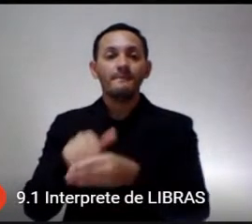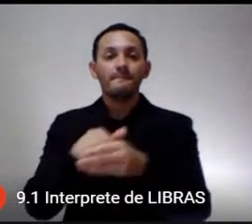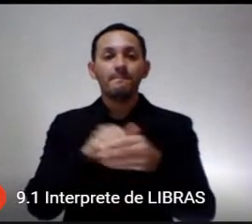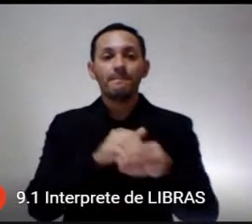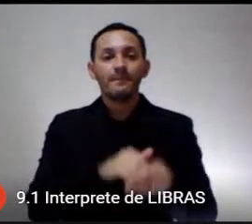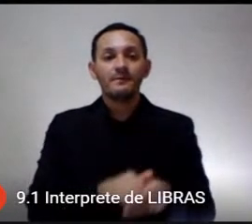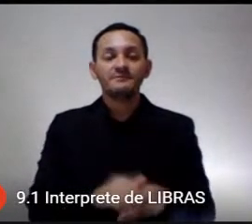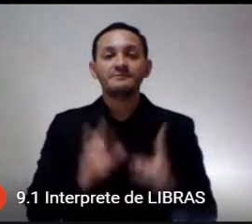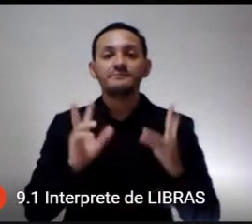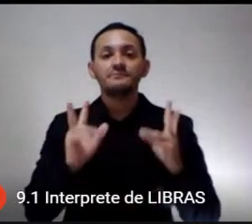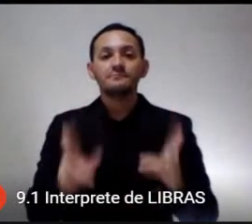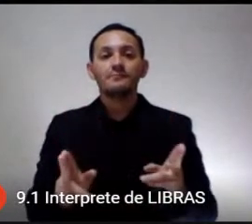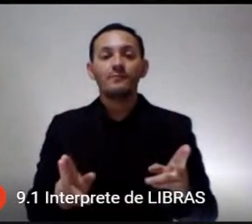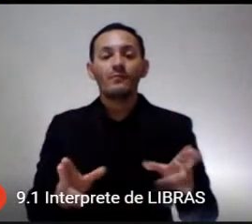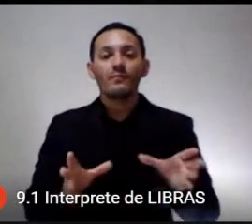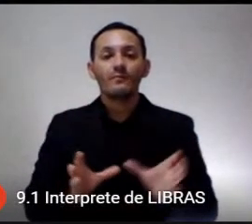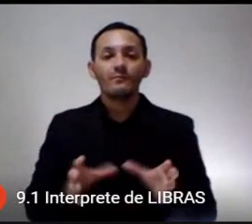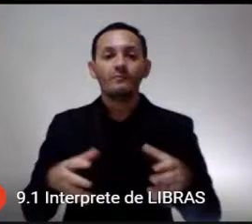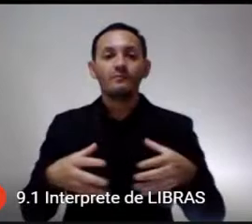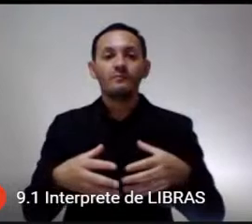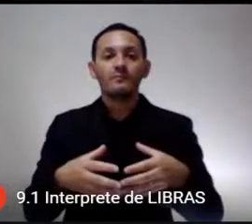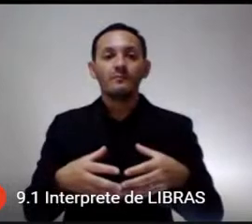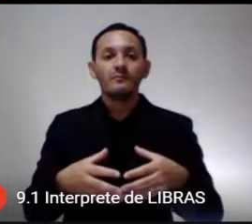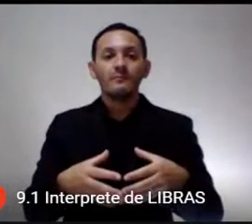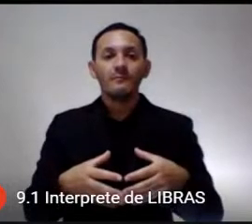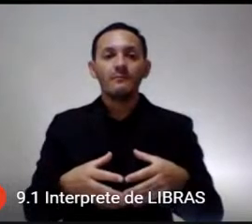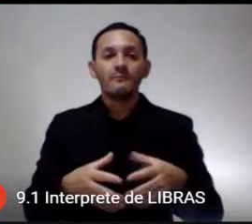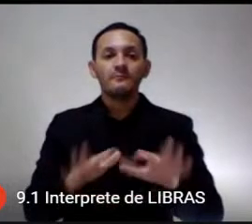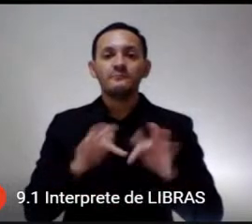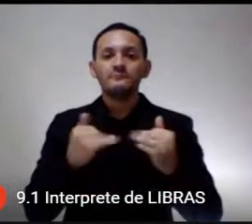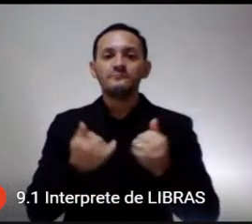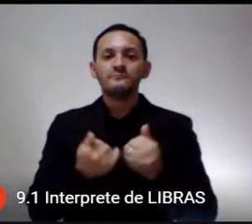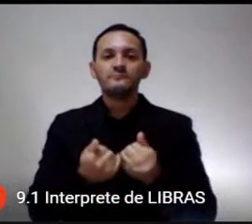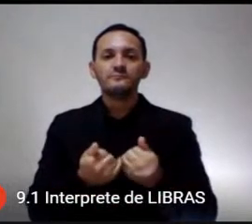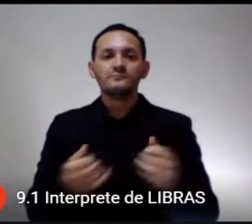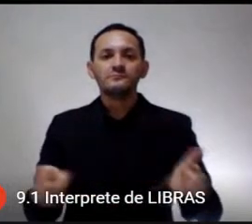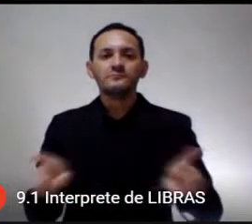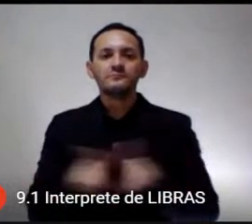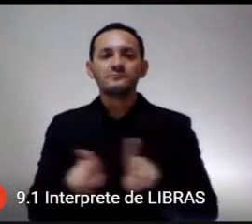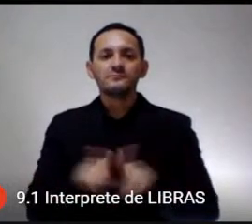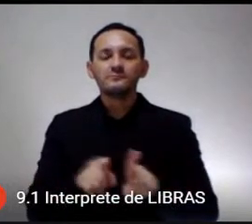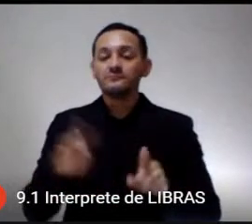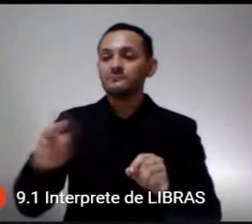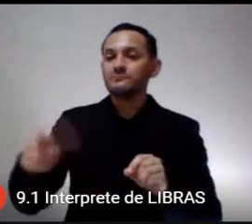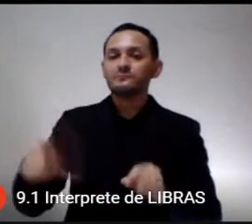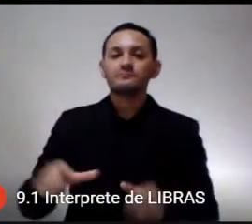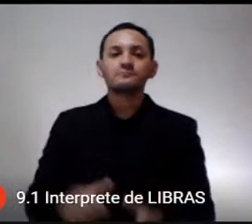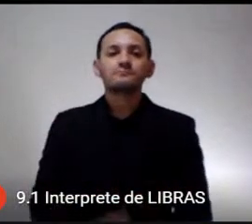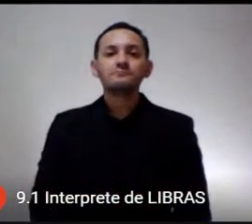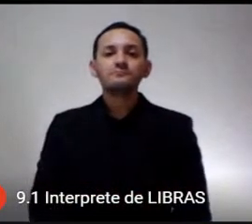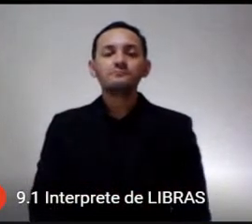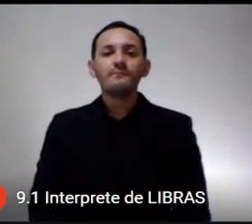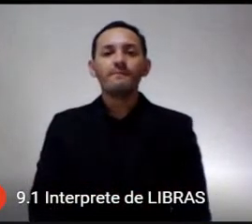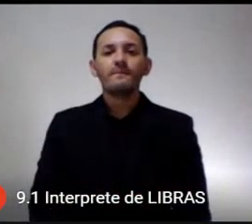parecer ministerial, que é daqueles casos de parentesco, não é? Ele não tem.